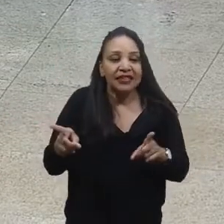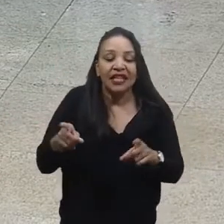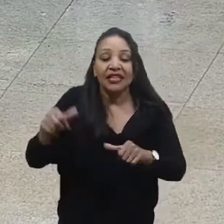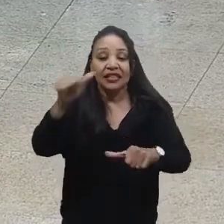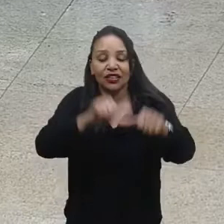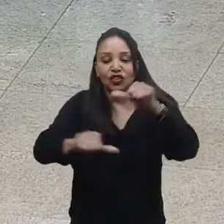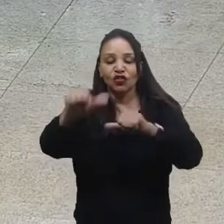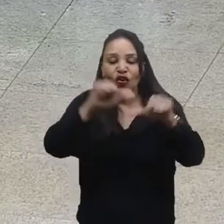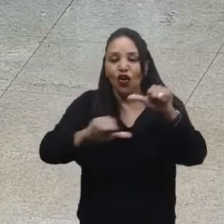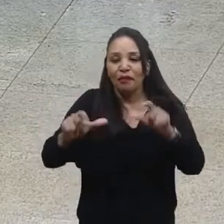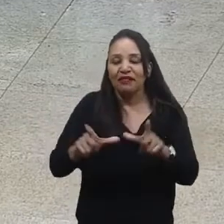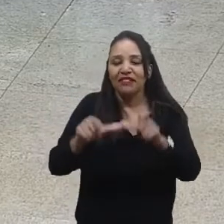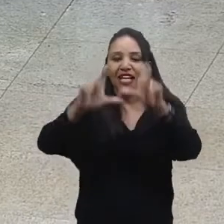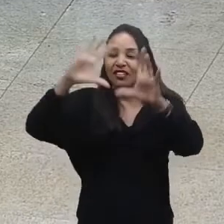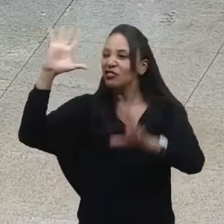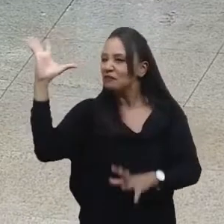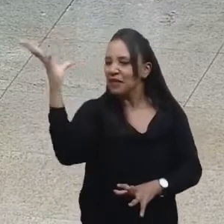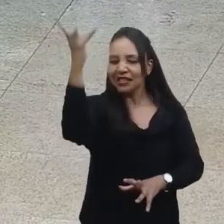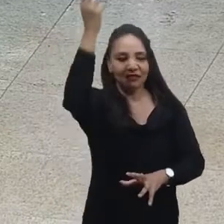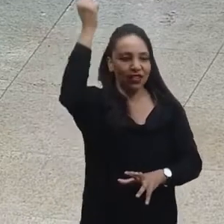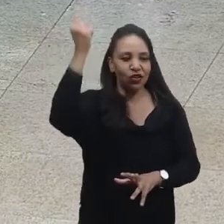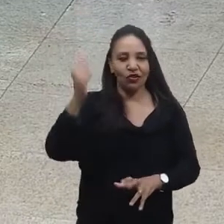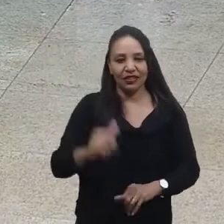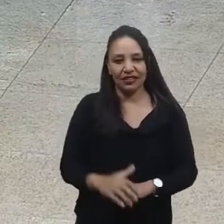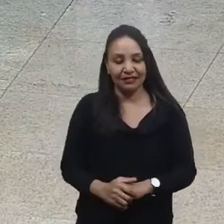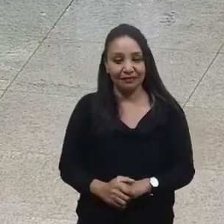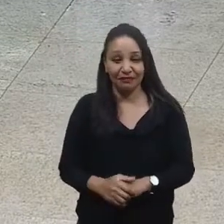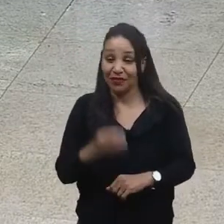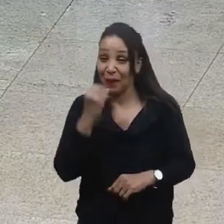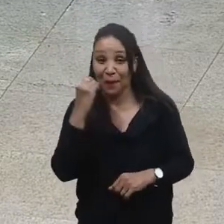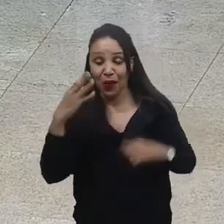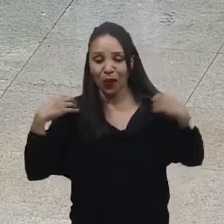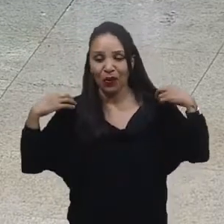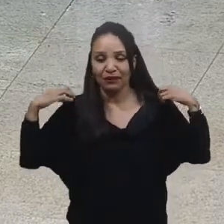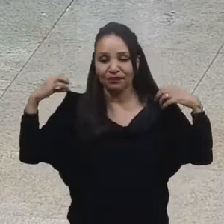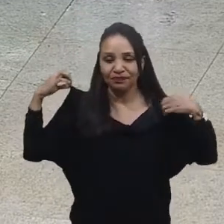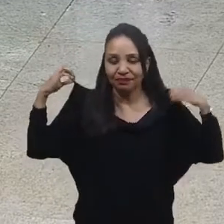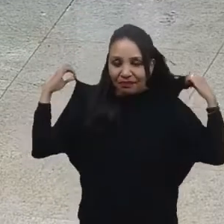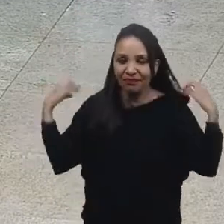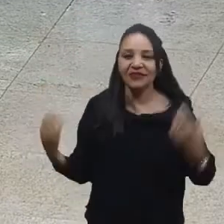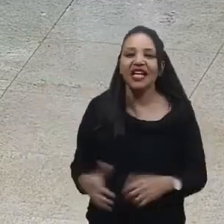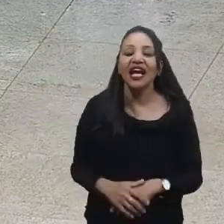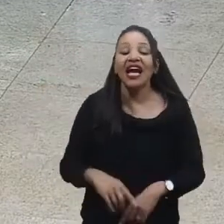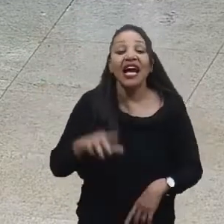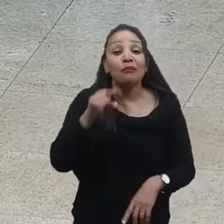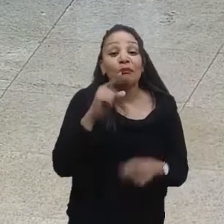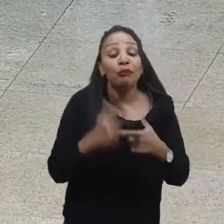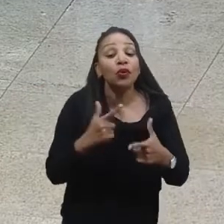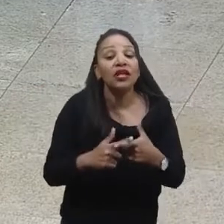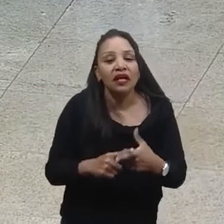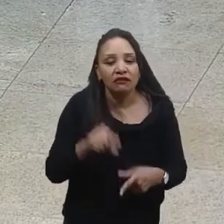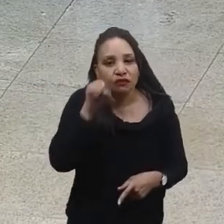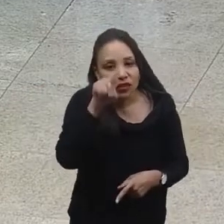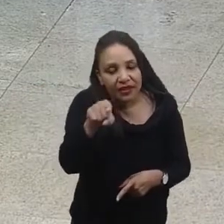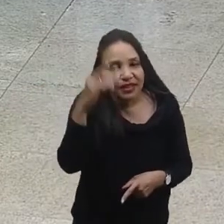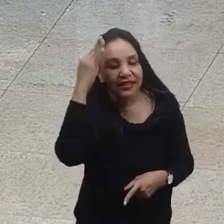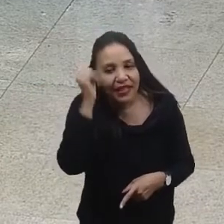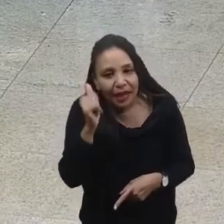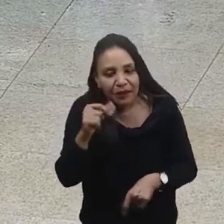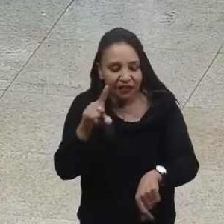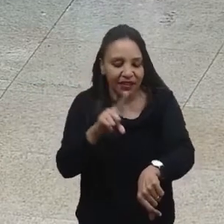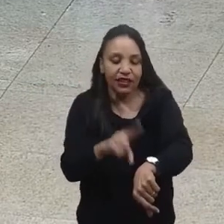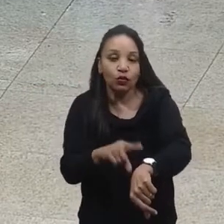viagem saborosa e o que você sabe que você tem ali um período para desfrutar